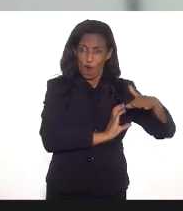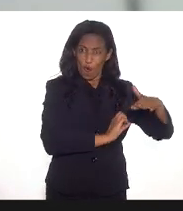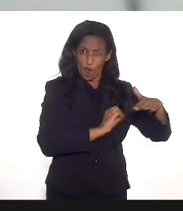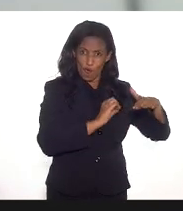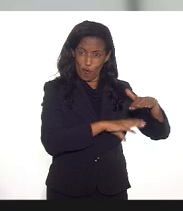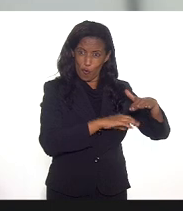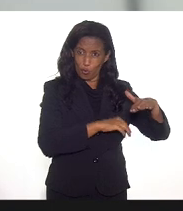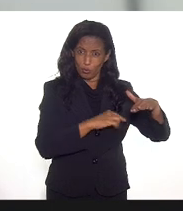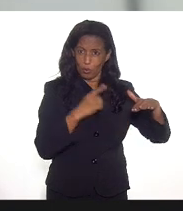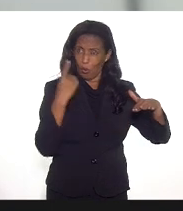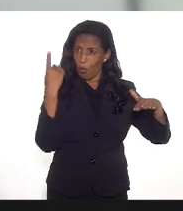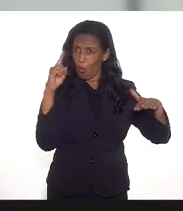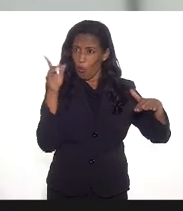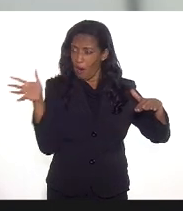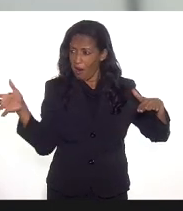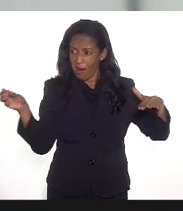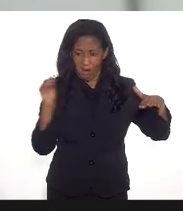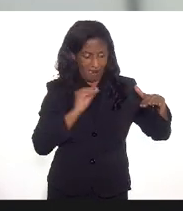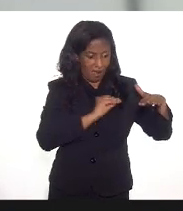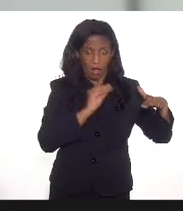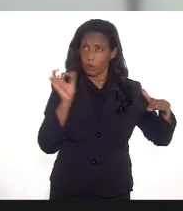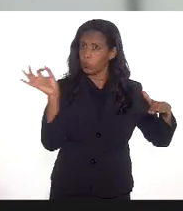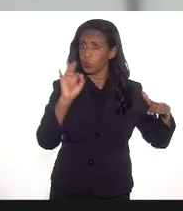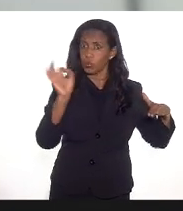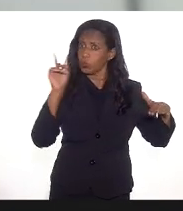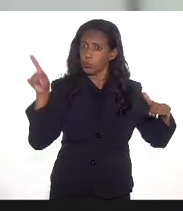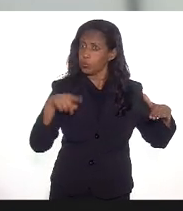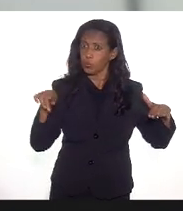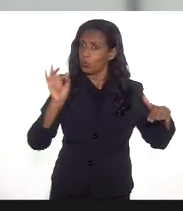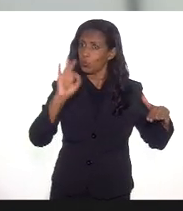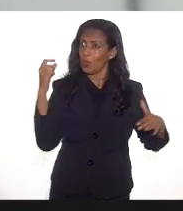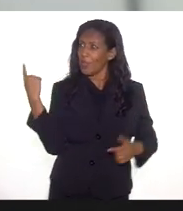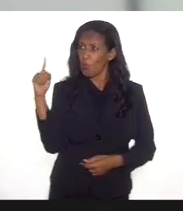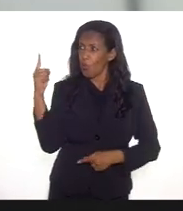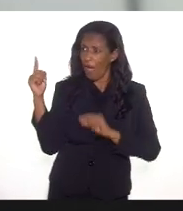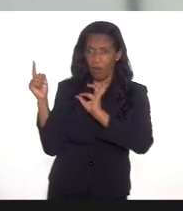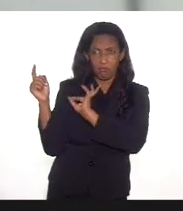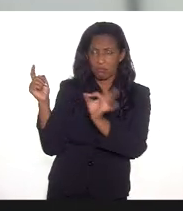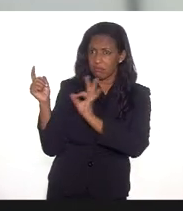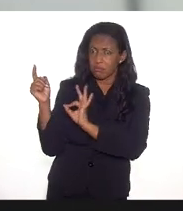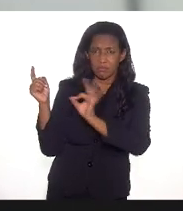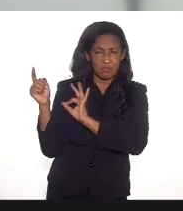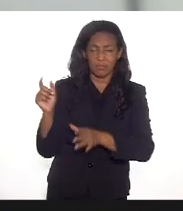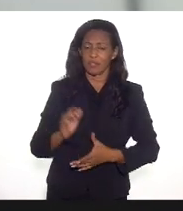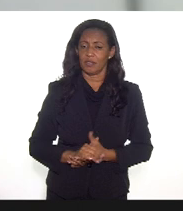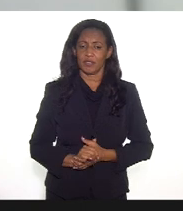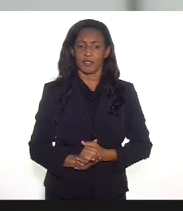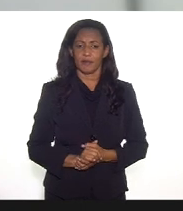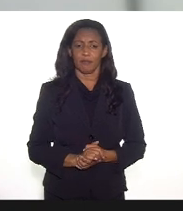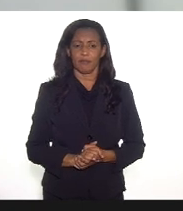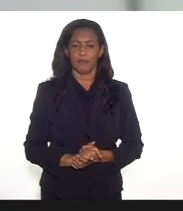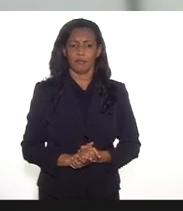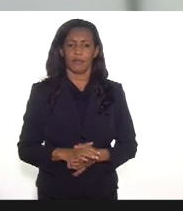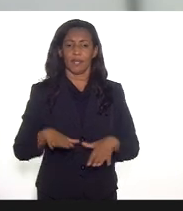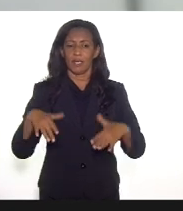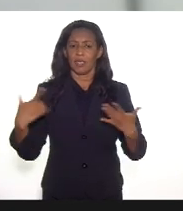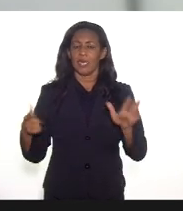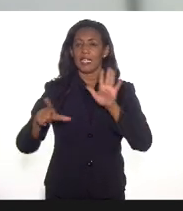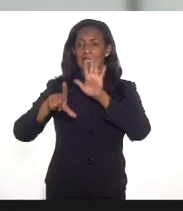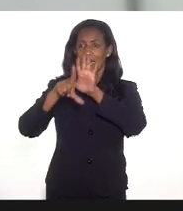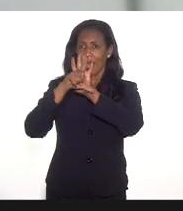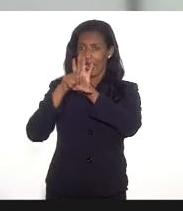nenhum real da previsão orçamentária. Nenhum real. E, na lei do